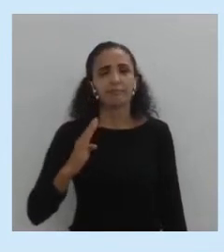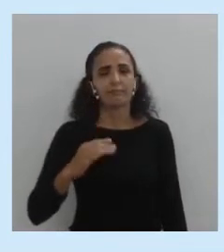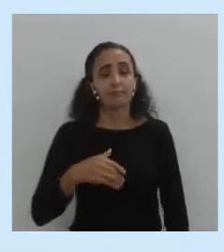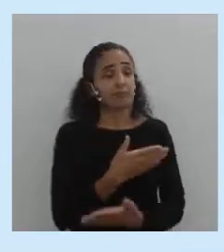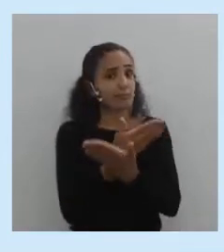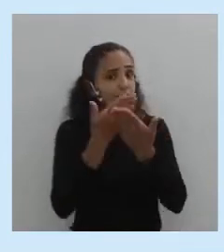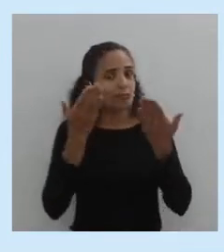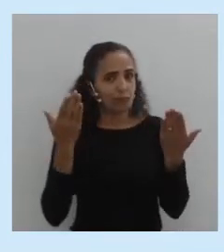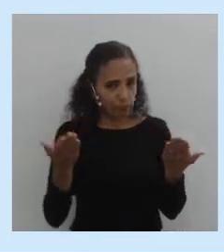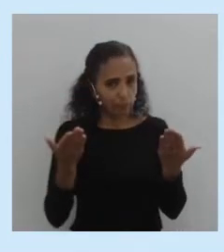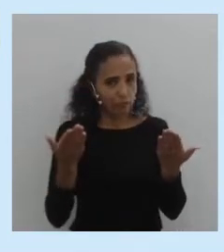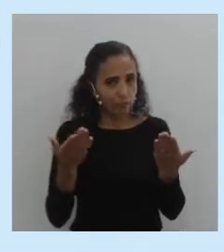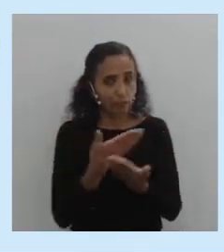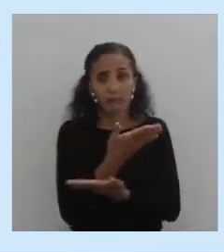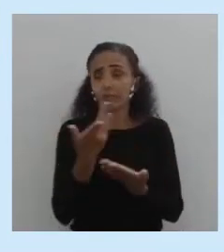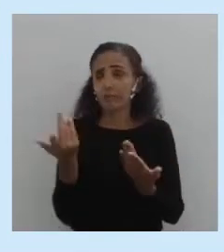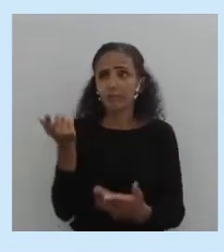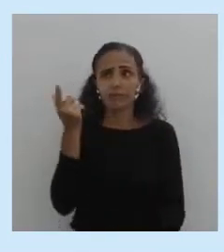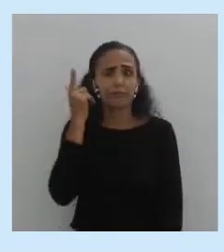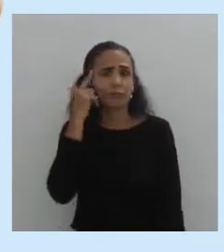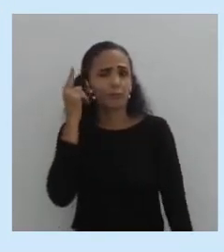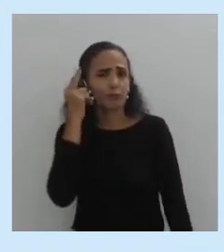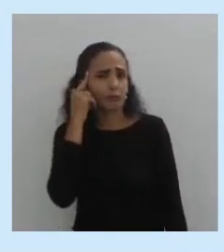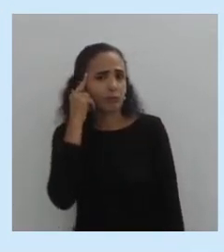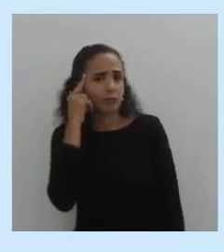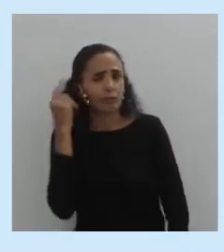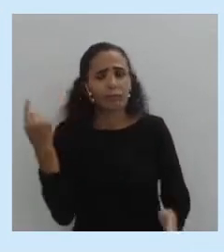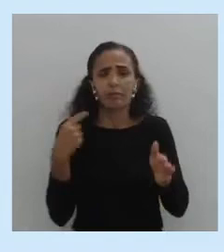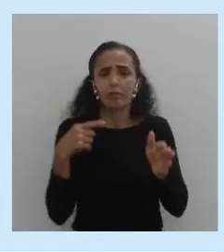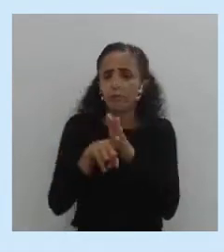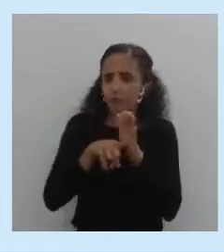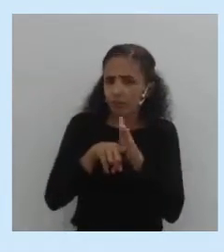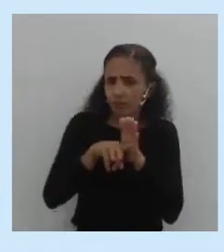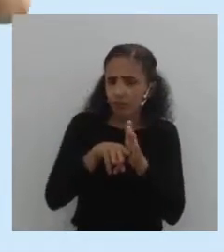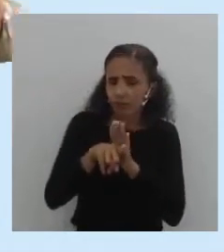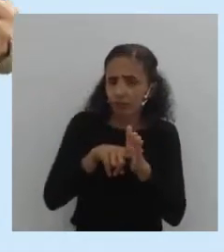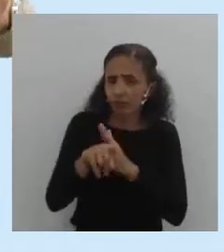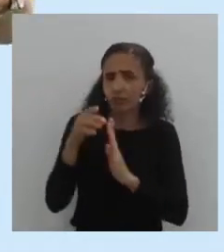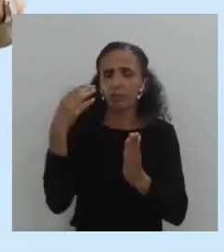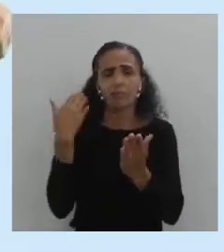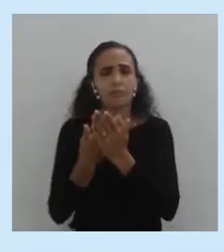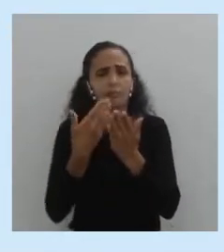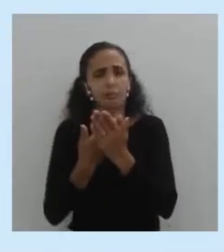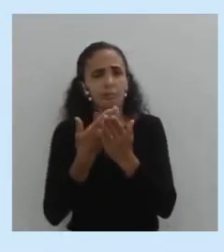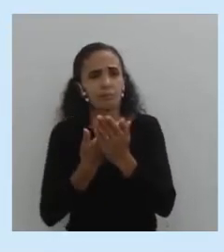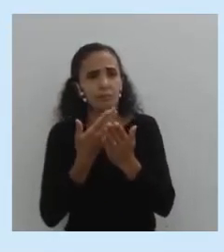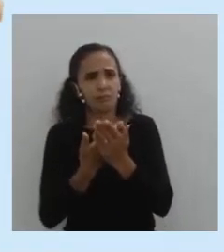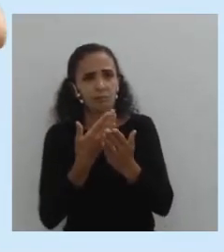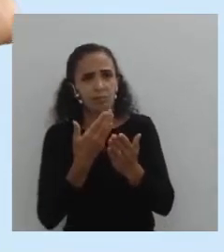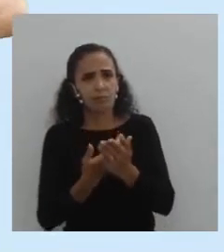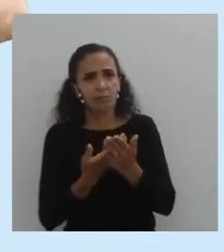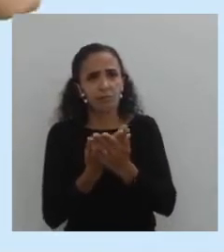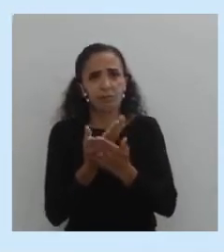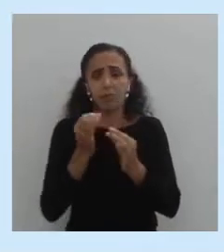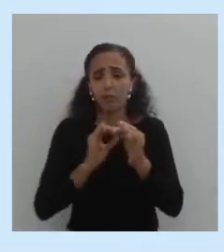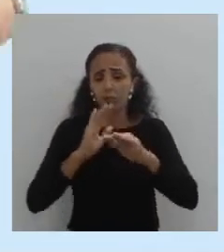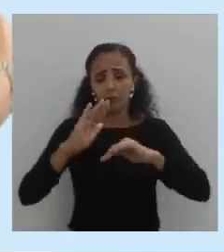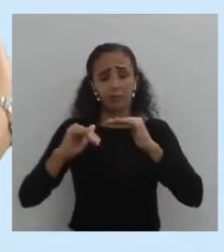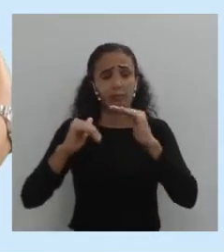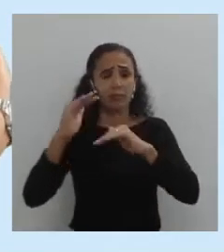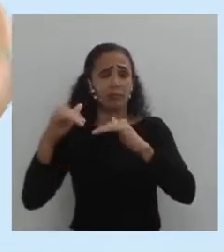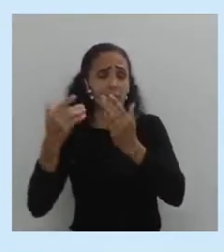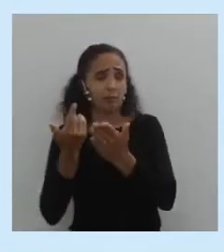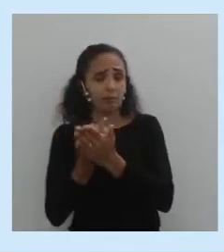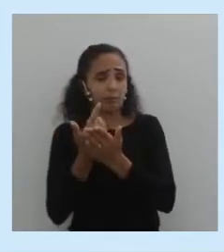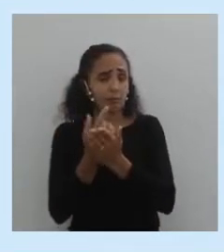diversidade. Então, foi preciso, vejam só, observar um instituto como o IBGE, através de